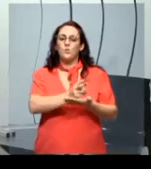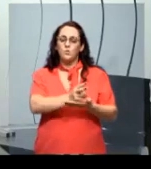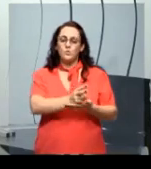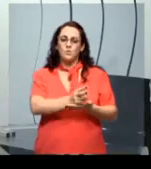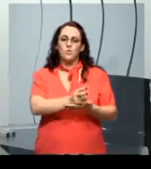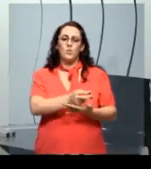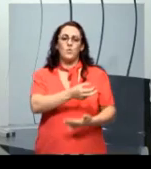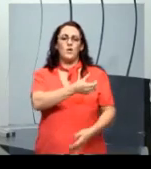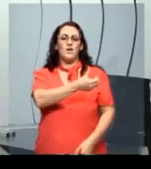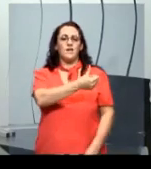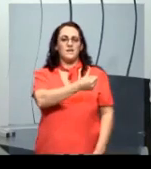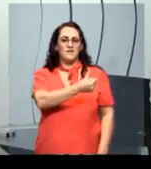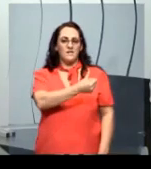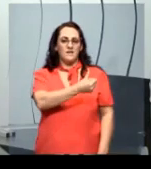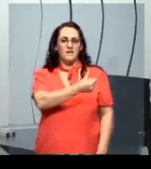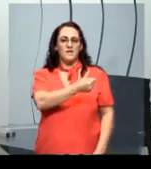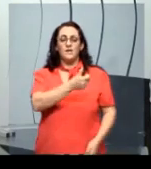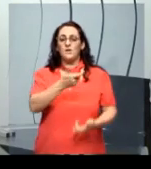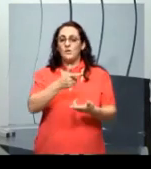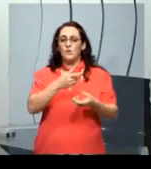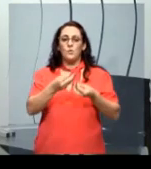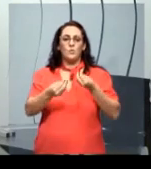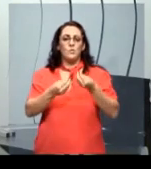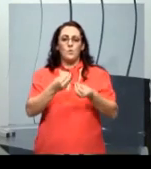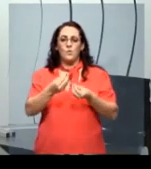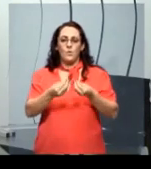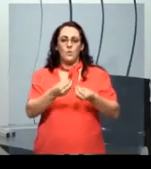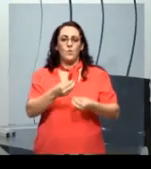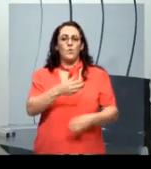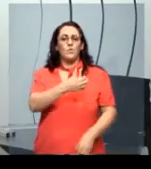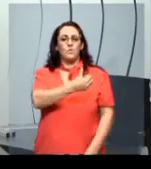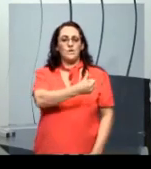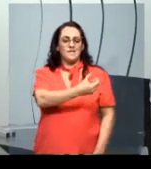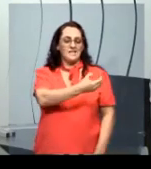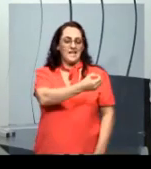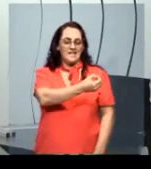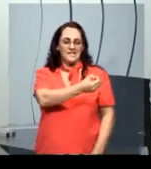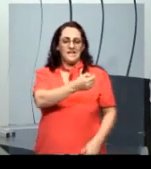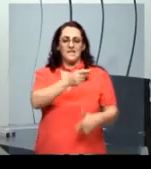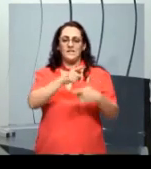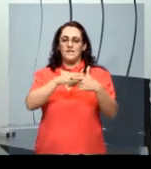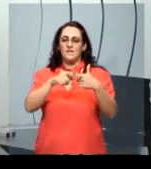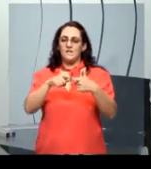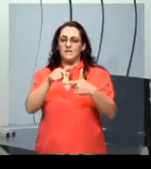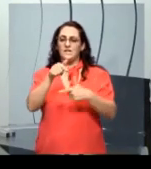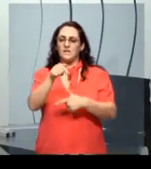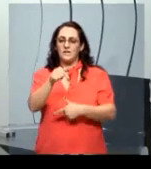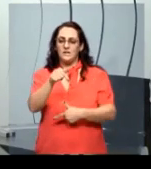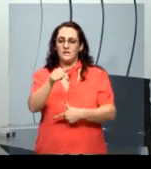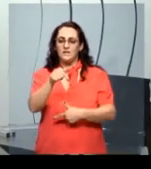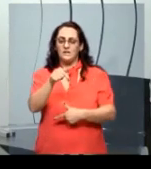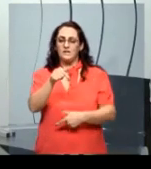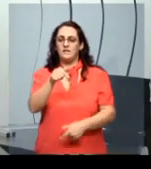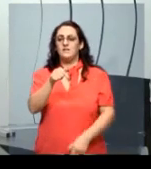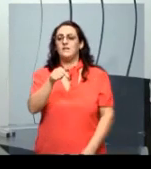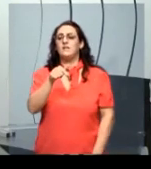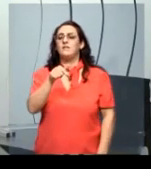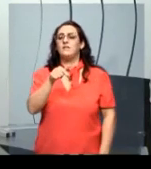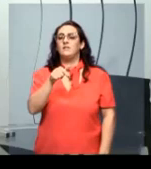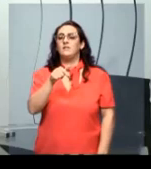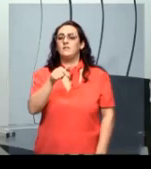Coloco zero, coloco a vírgula que já está. 60 dividido por 7.